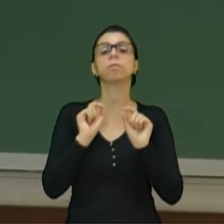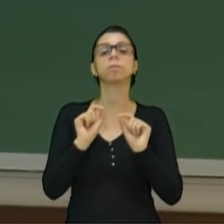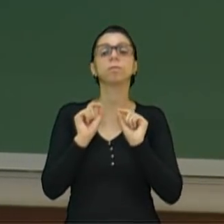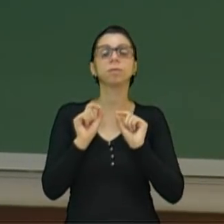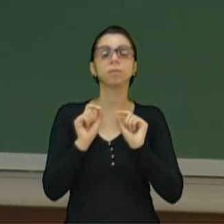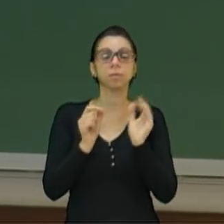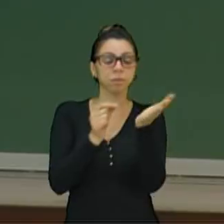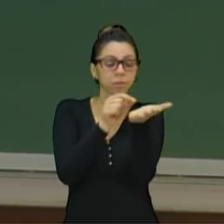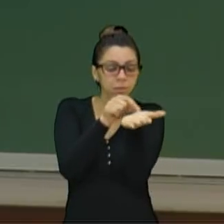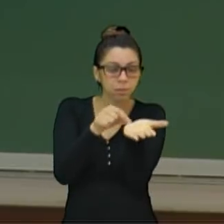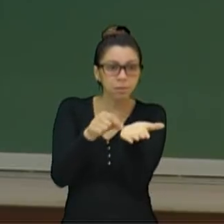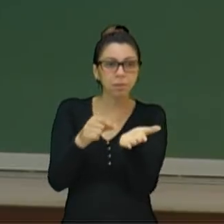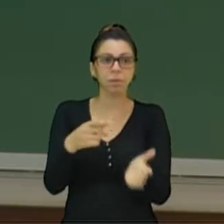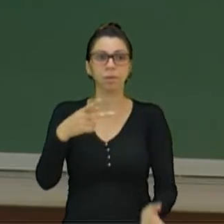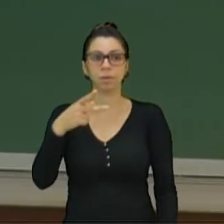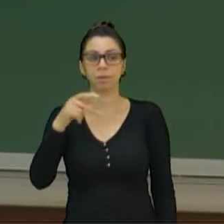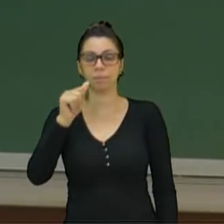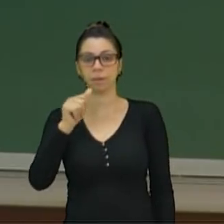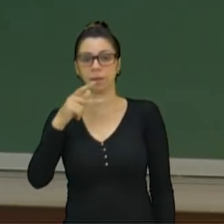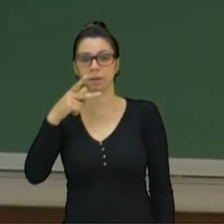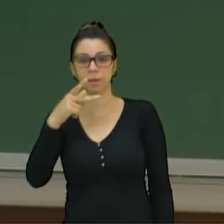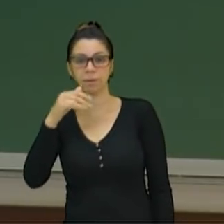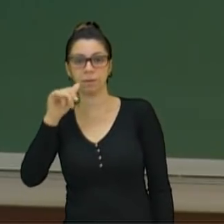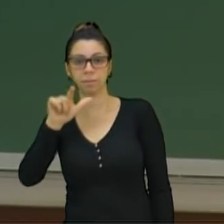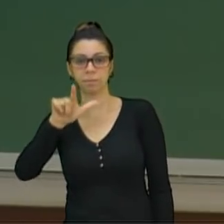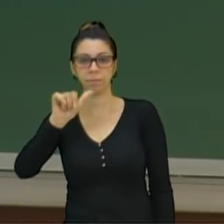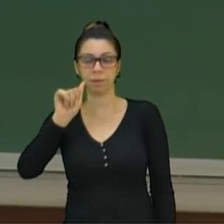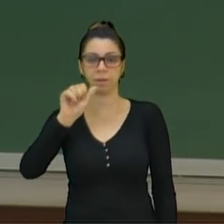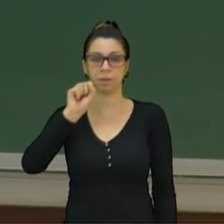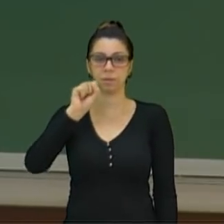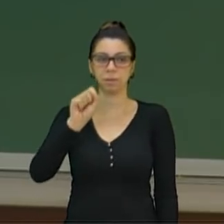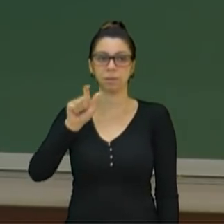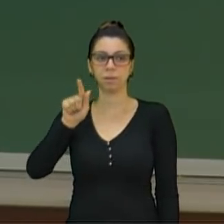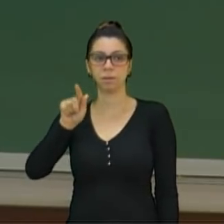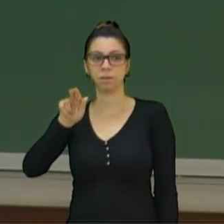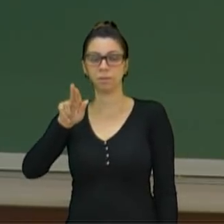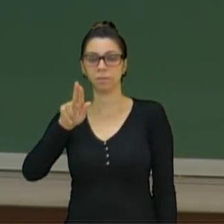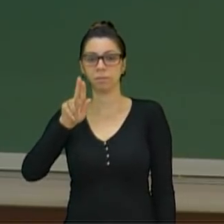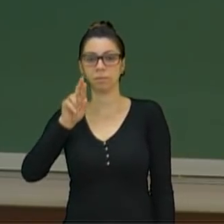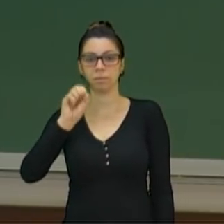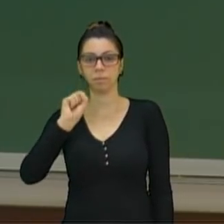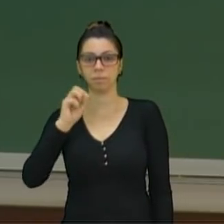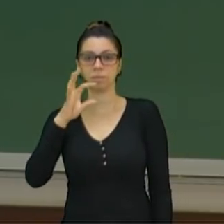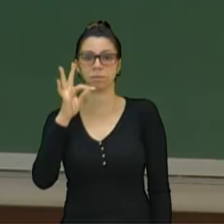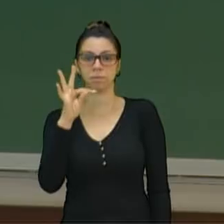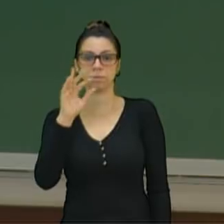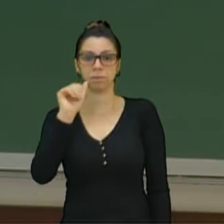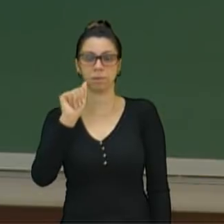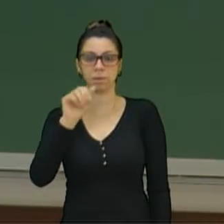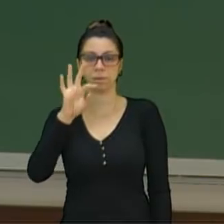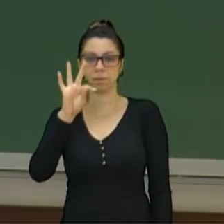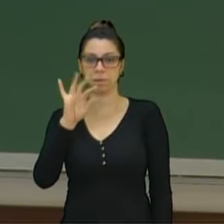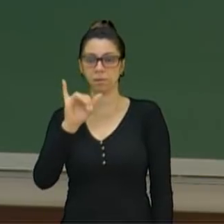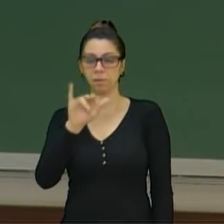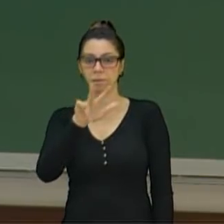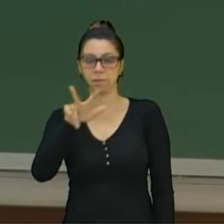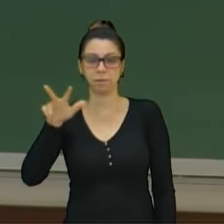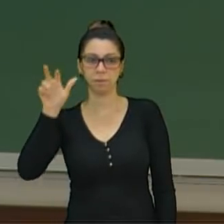as papilas gustativas. Como não dá para pôr um microscópio na sua língua, eu trouxe a imagem. Alguém abriu a